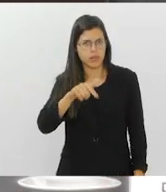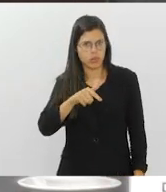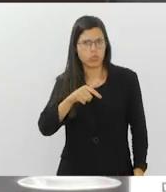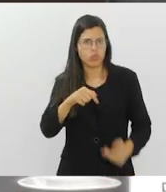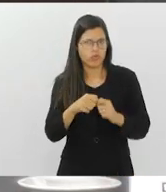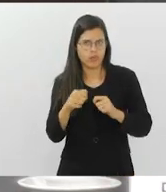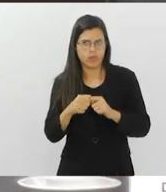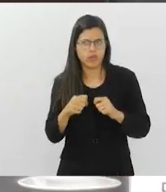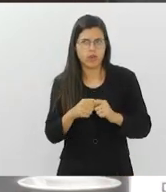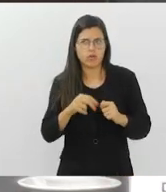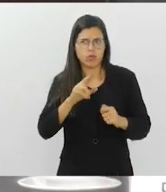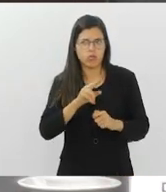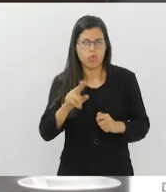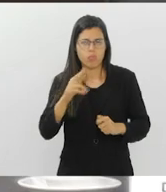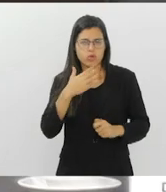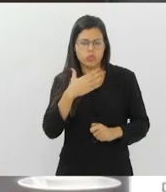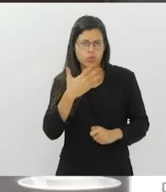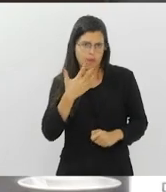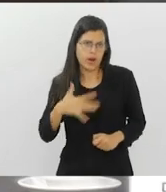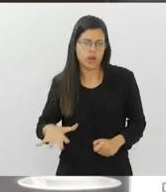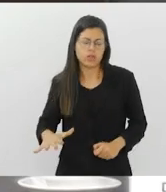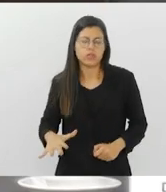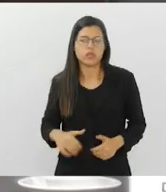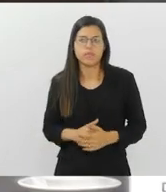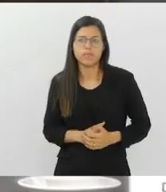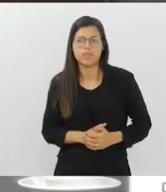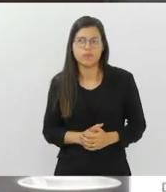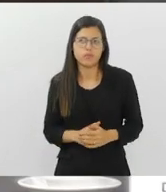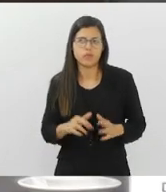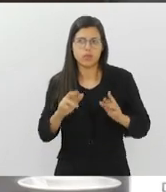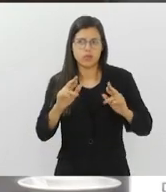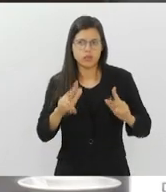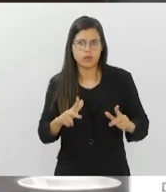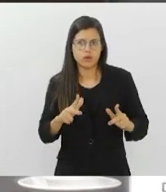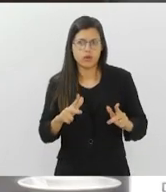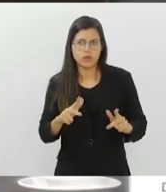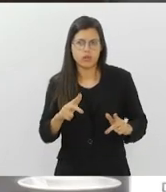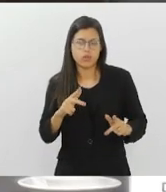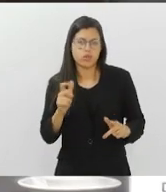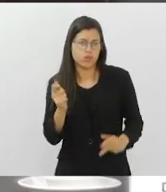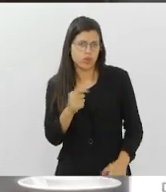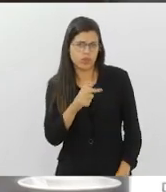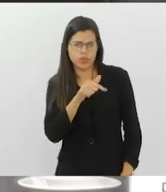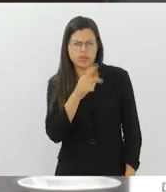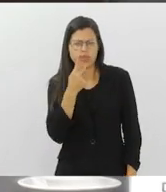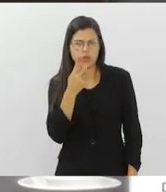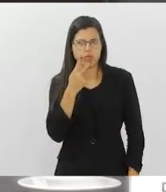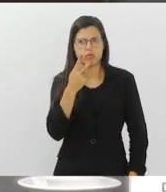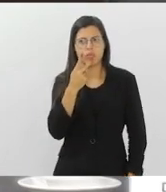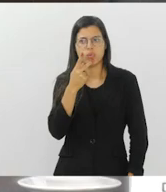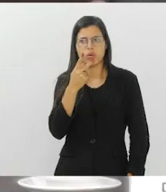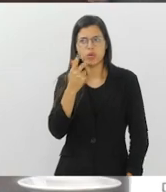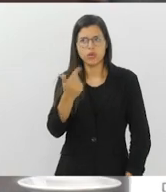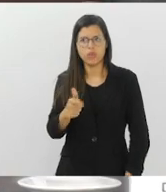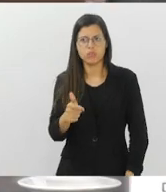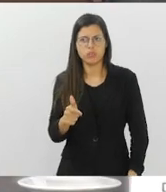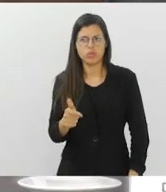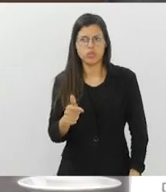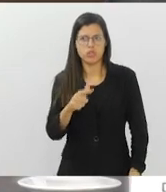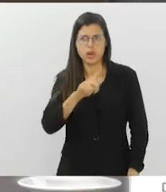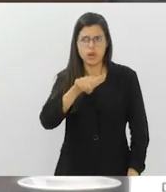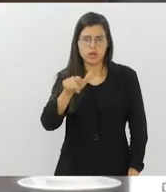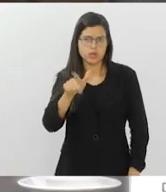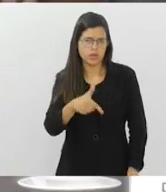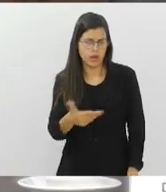criança. E é diferente daquilo que a senhora acabou de mencionar, que não havia nenhum tipo de